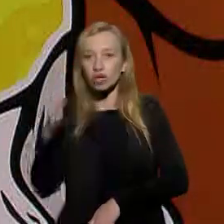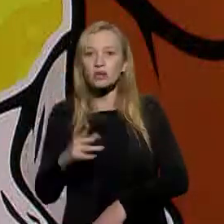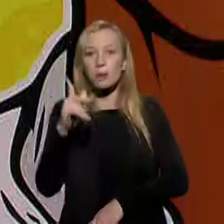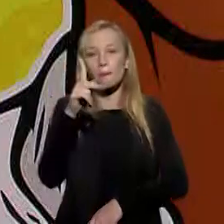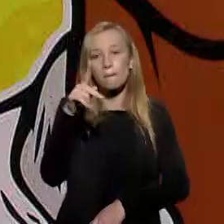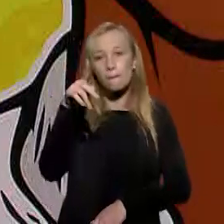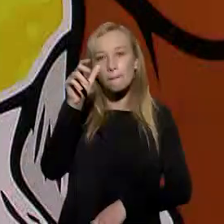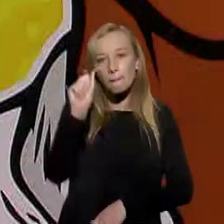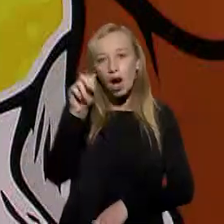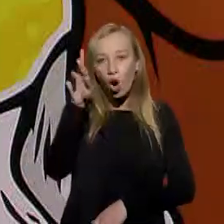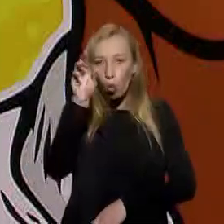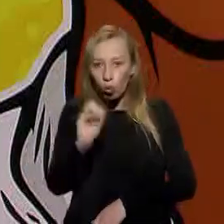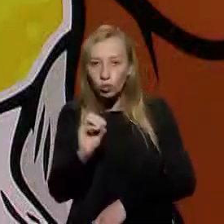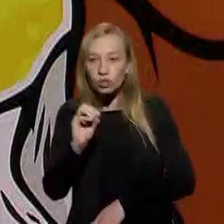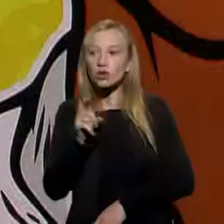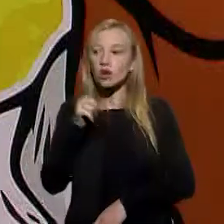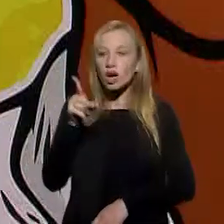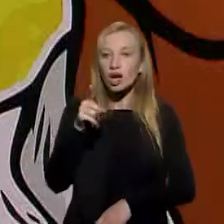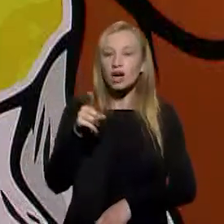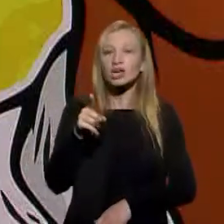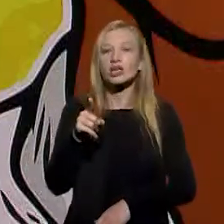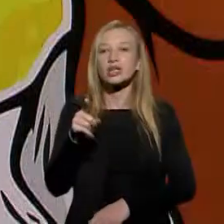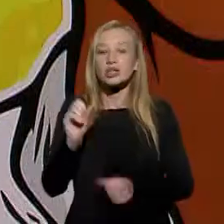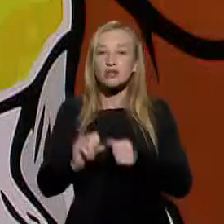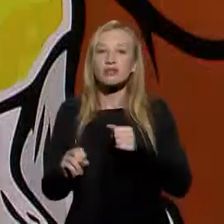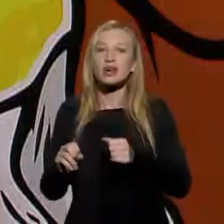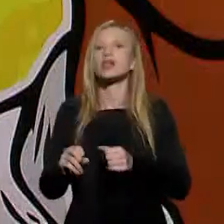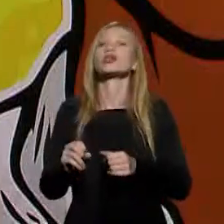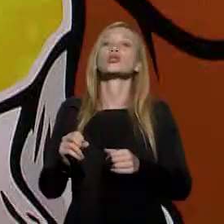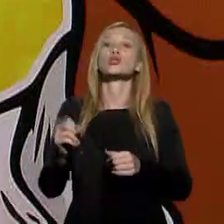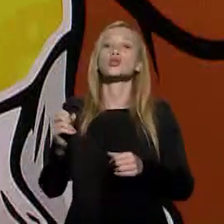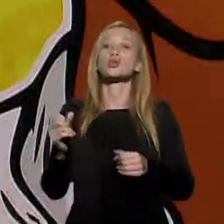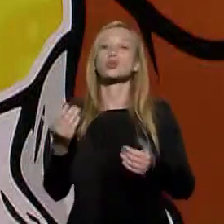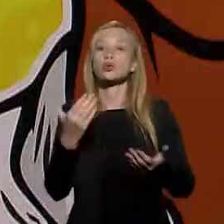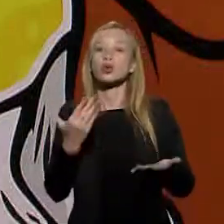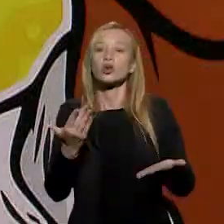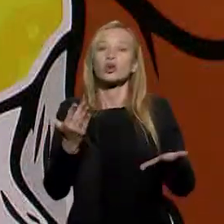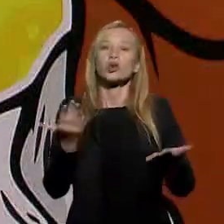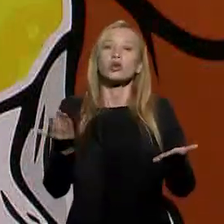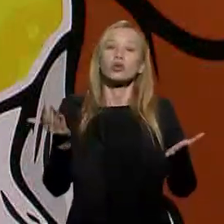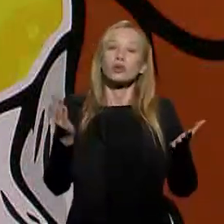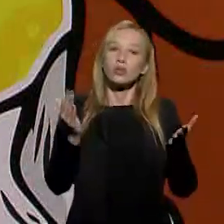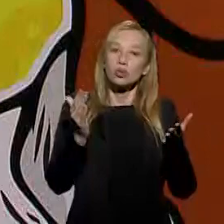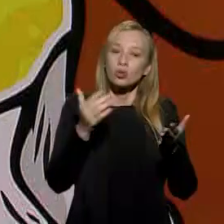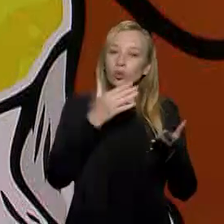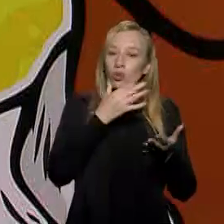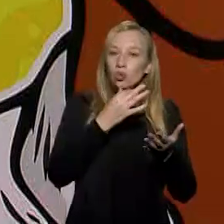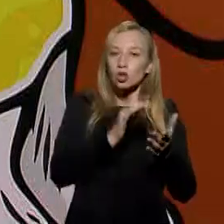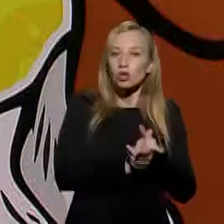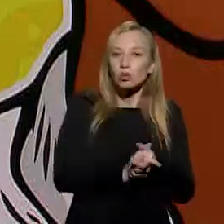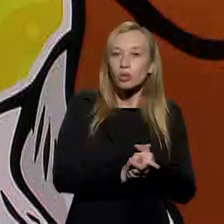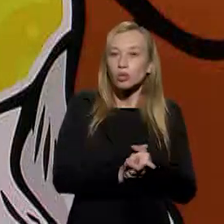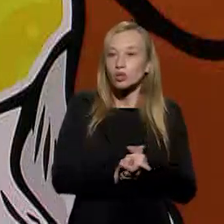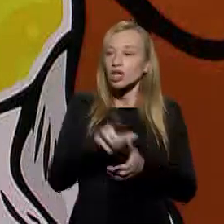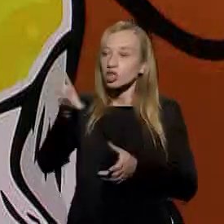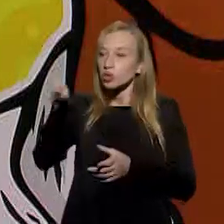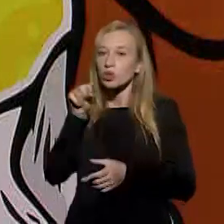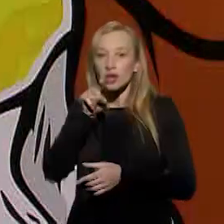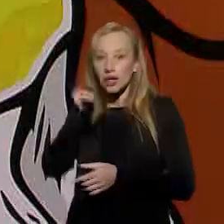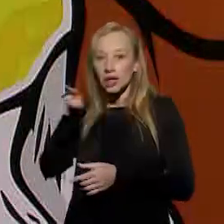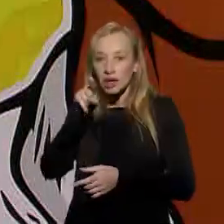maluf foi ela quem convenceu o costa e silva a nomear o maluf para a presidência da caixa econômica federal foi realmente